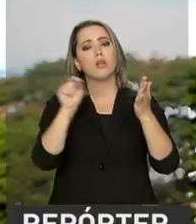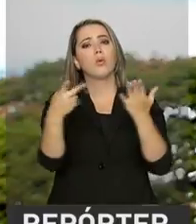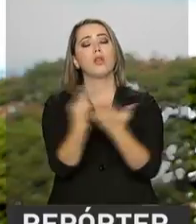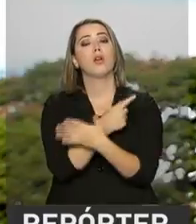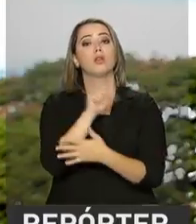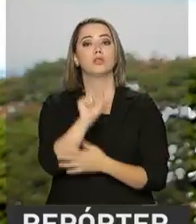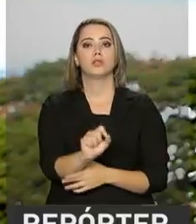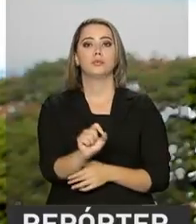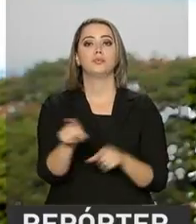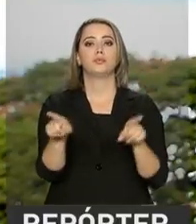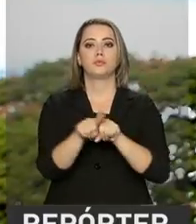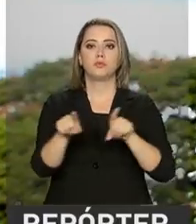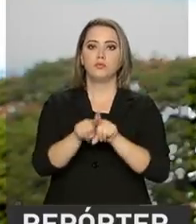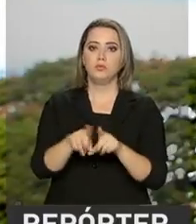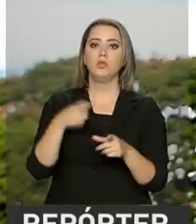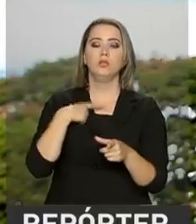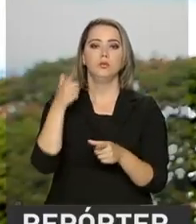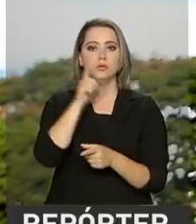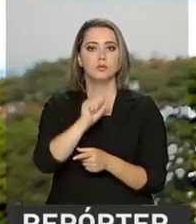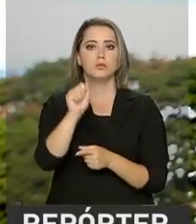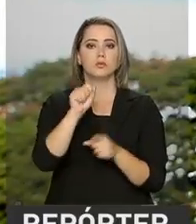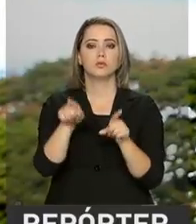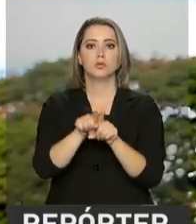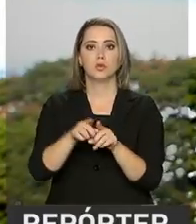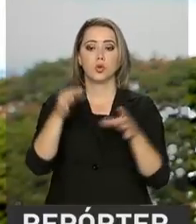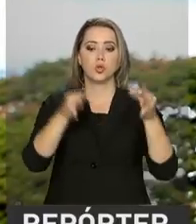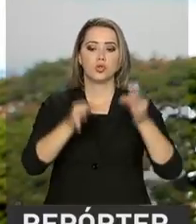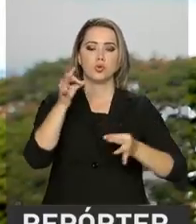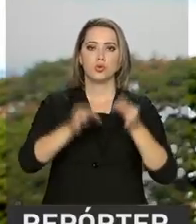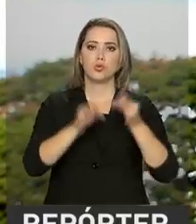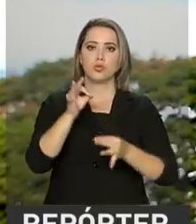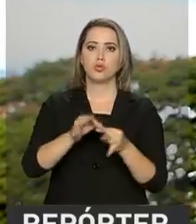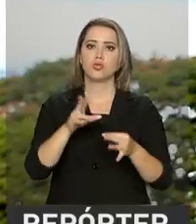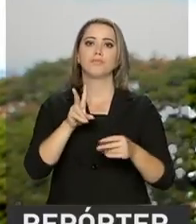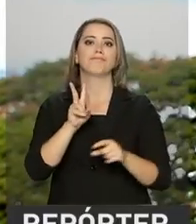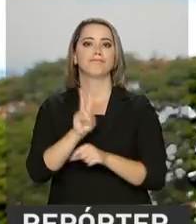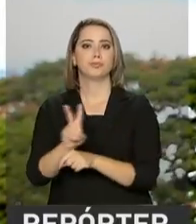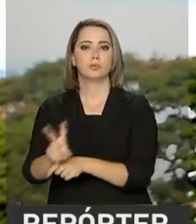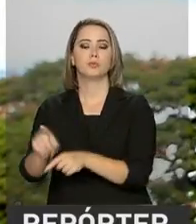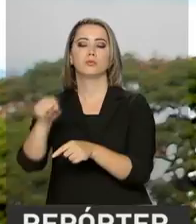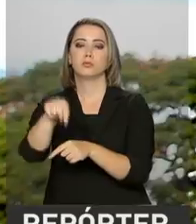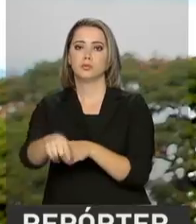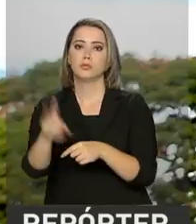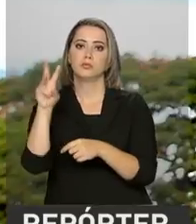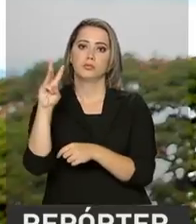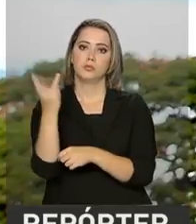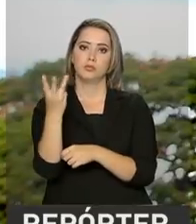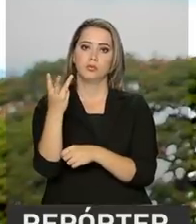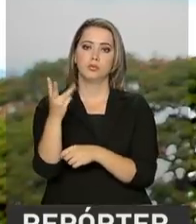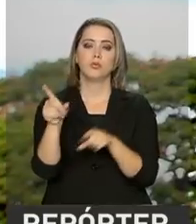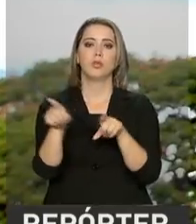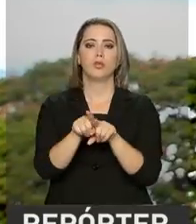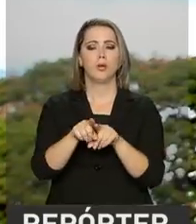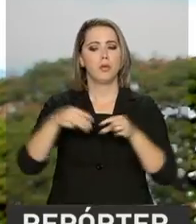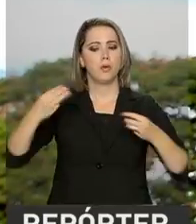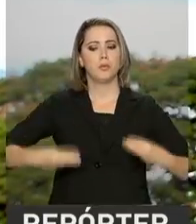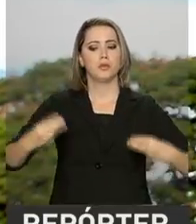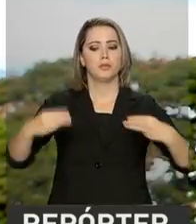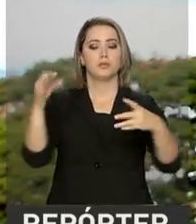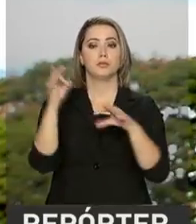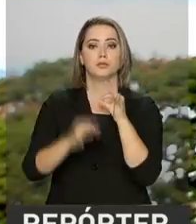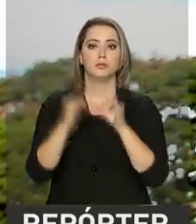também estão sendo tomadas providências jurídicas no maranhão o ministério da justiça também está acompanhando o caso